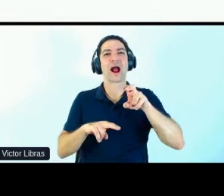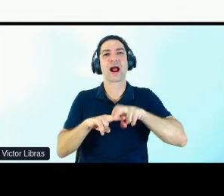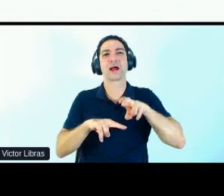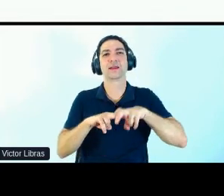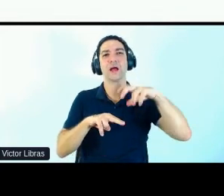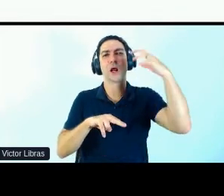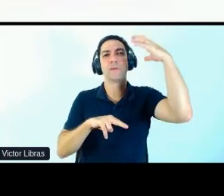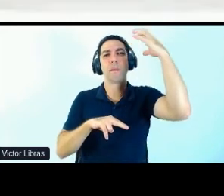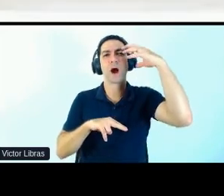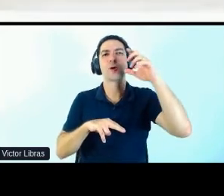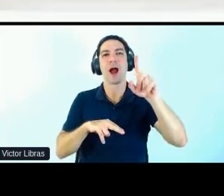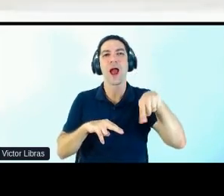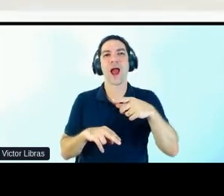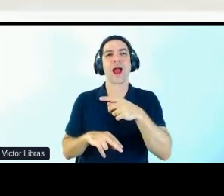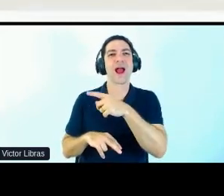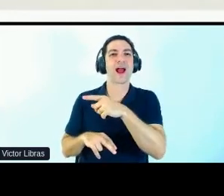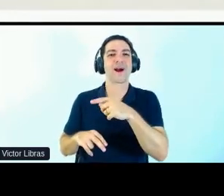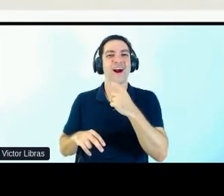né?